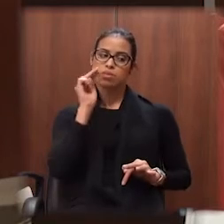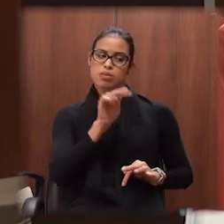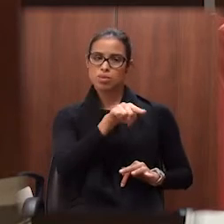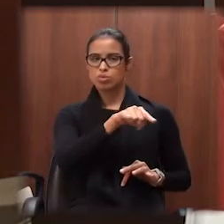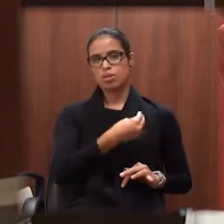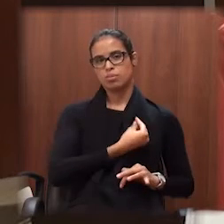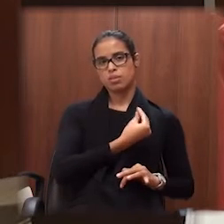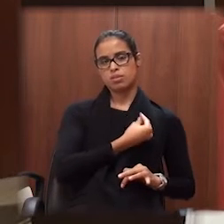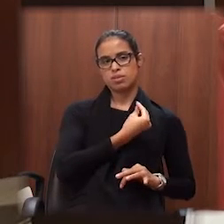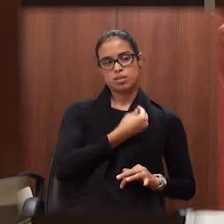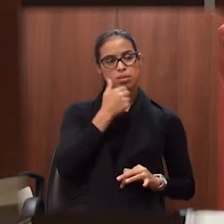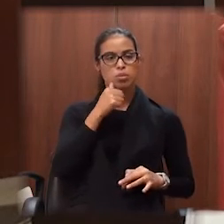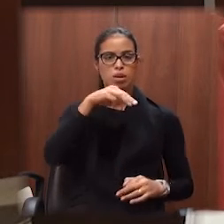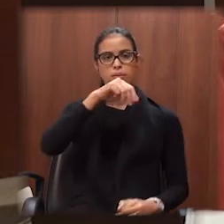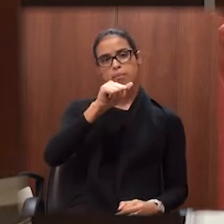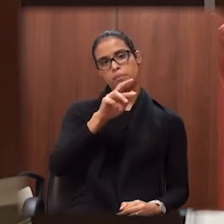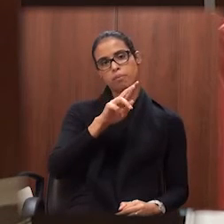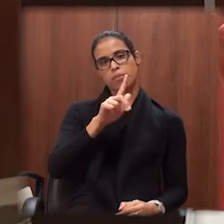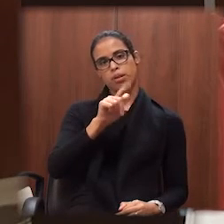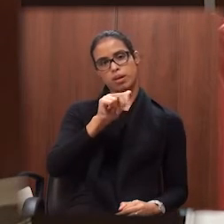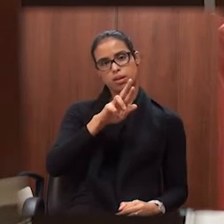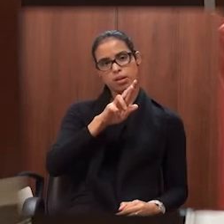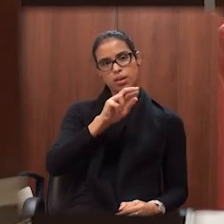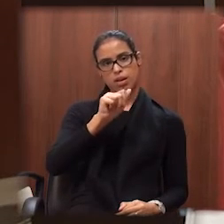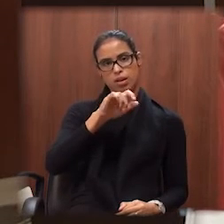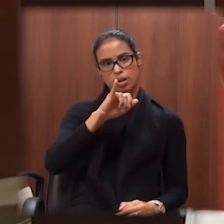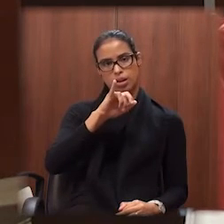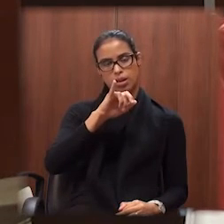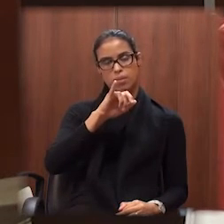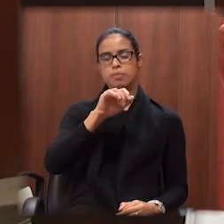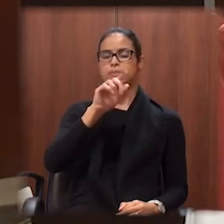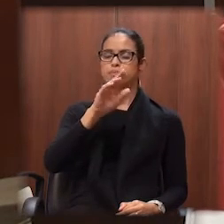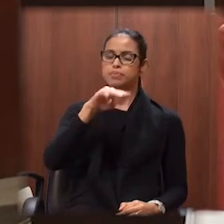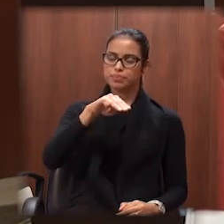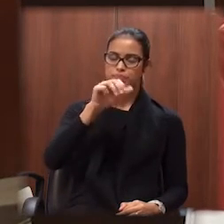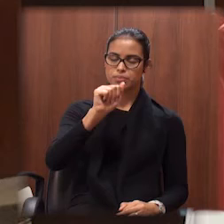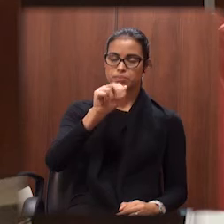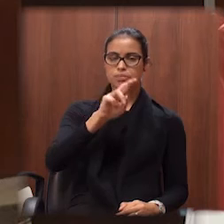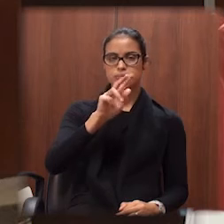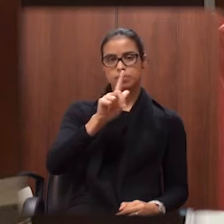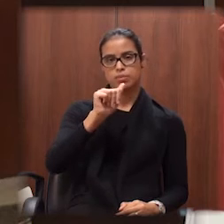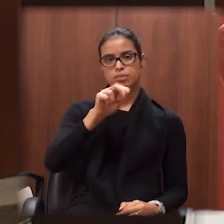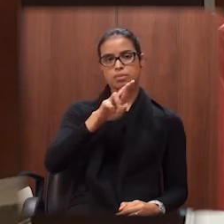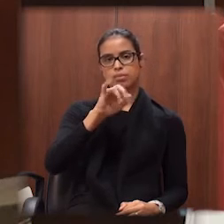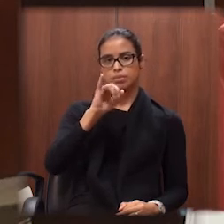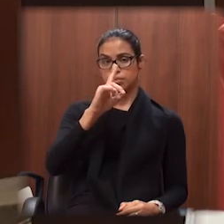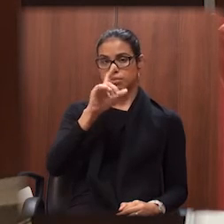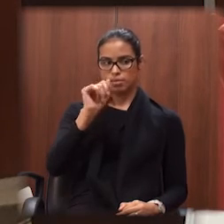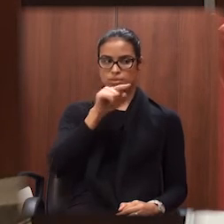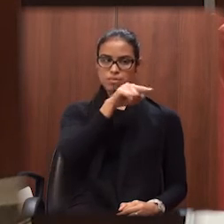aqui de Margarida e Annie Genevois, cujo